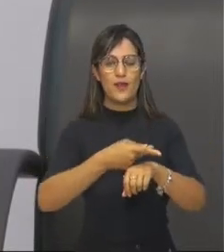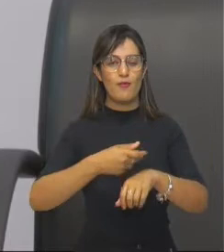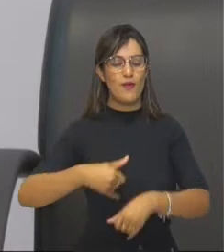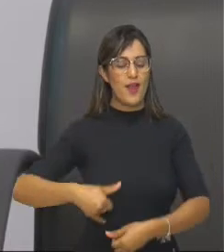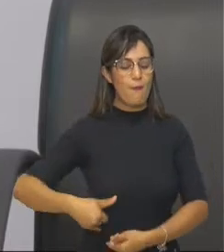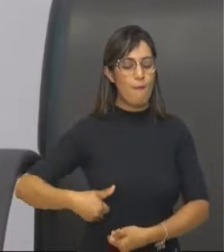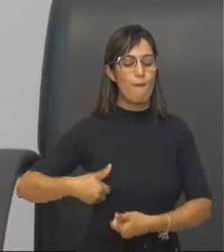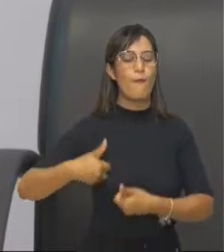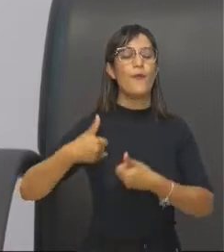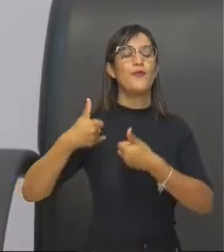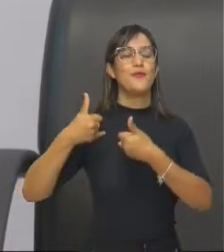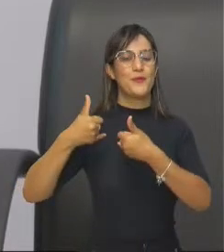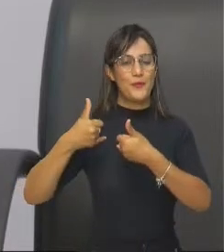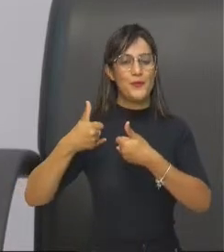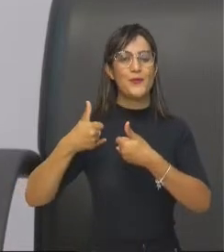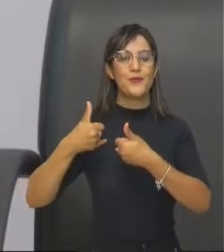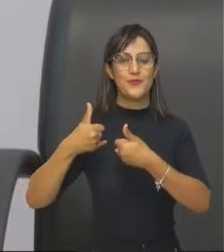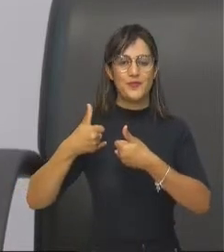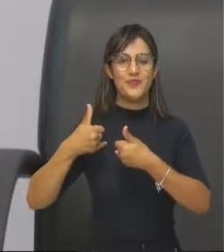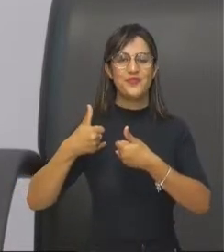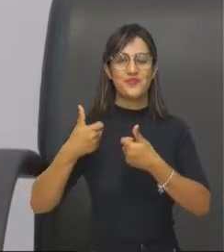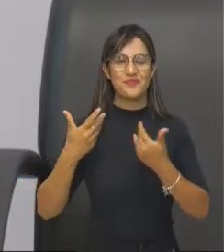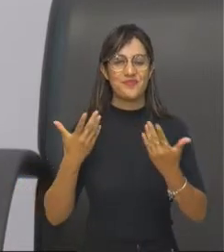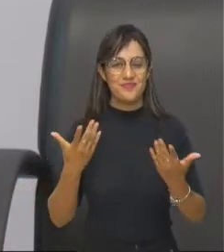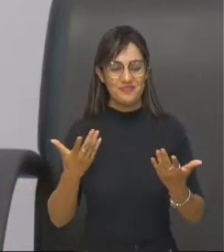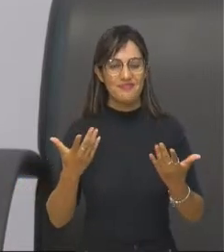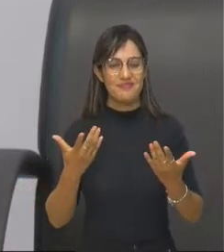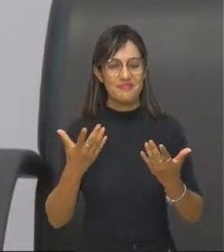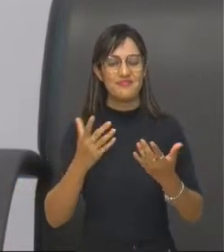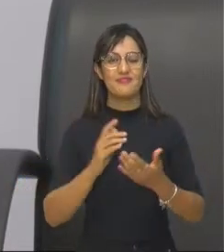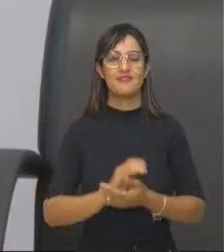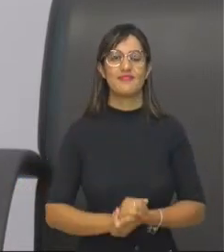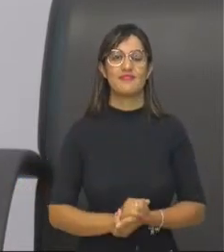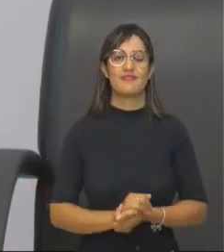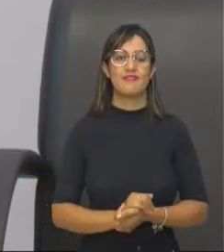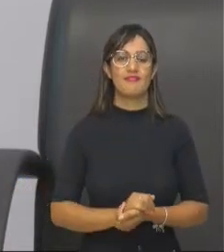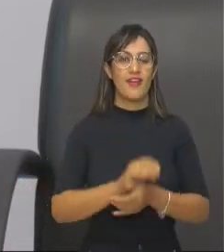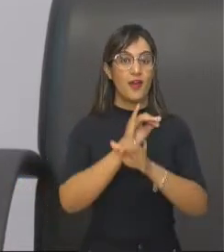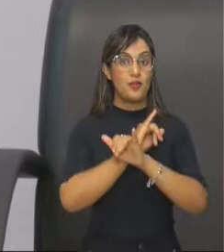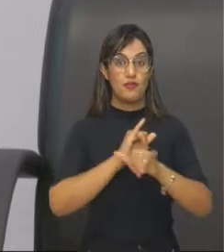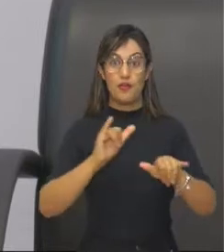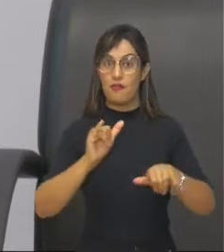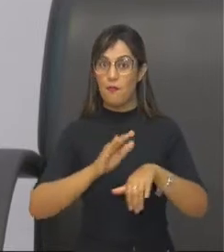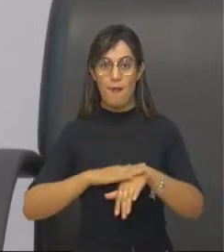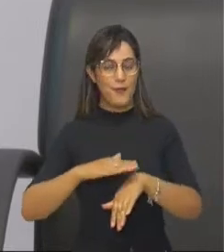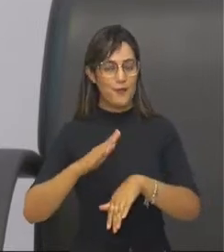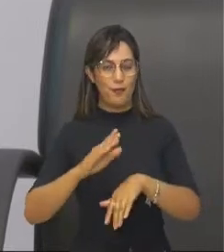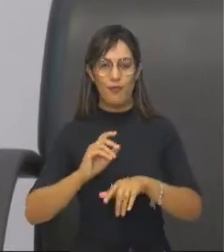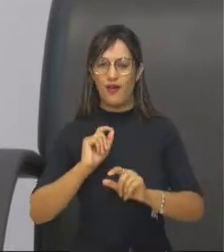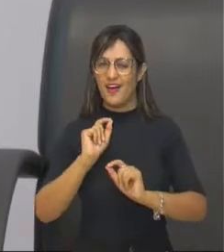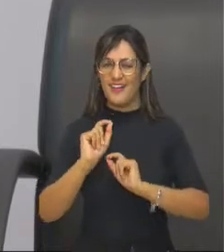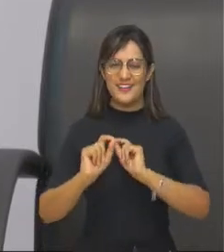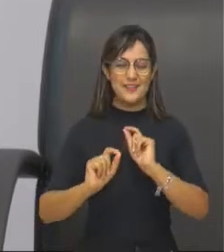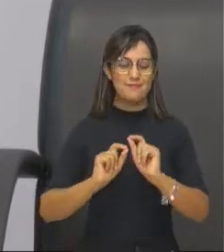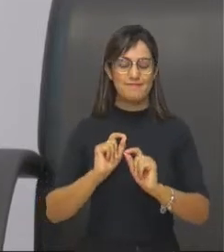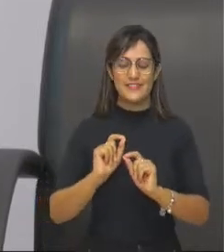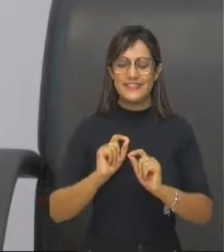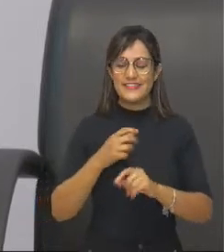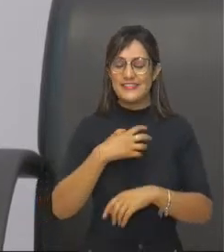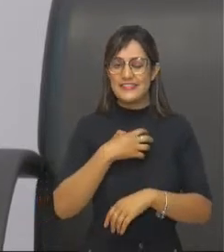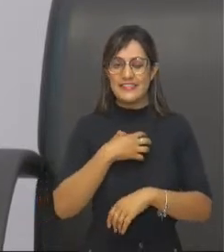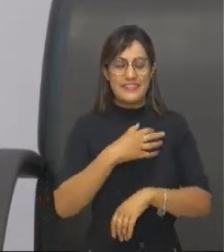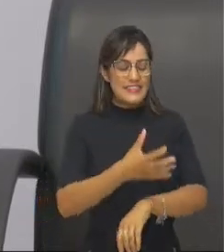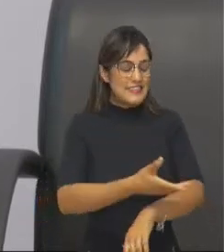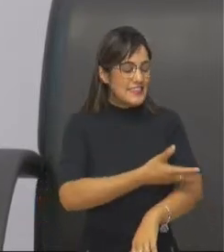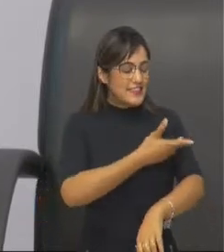tipo assim, é muito orgulho. E eu não vou falar muito mais, porque realmente eu tô assim,